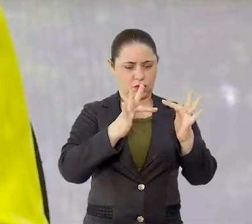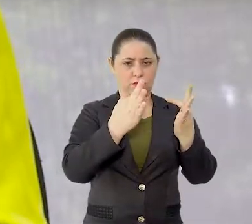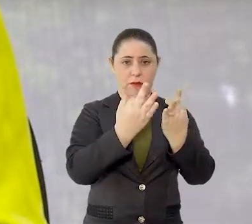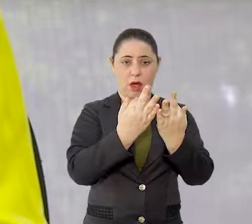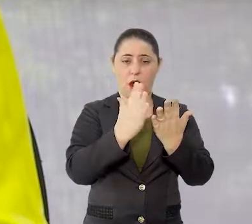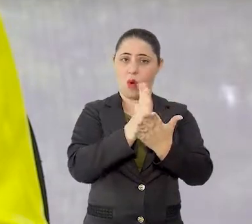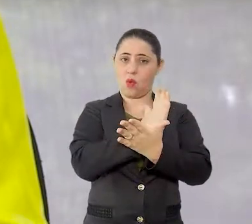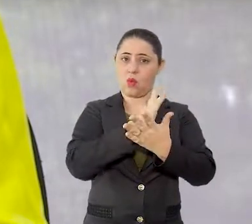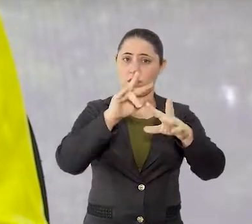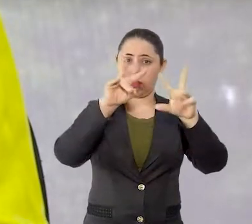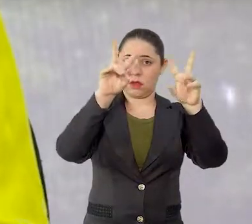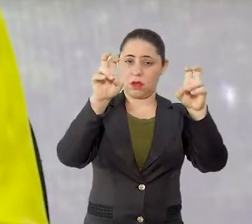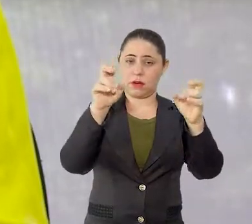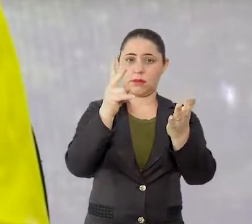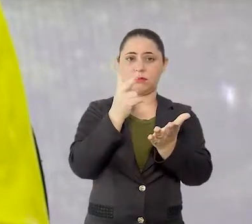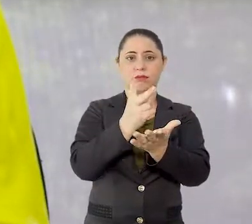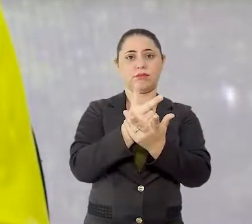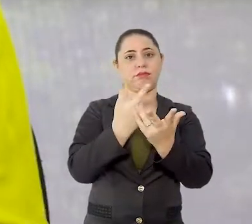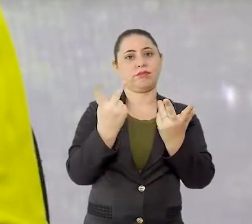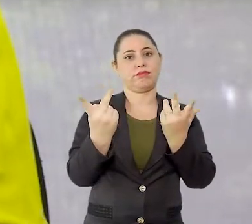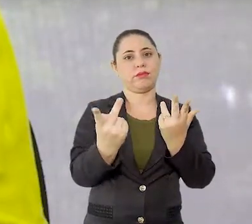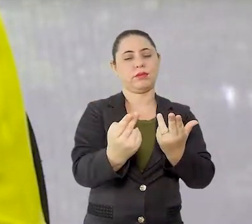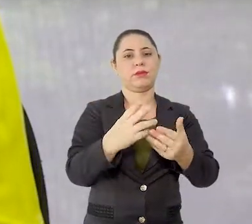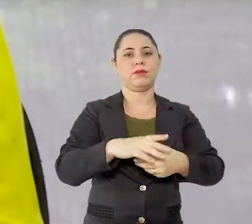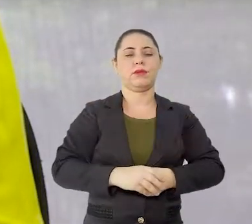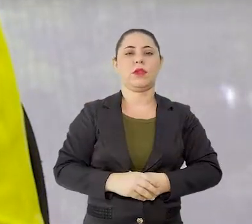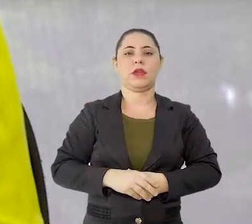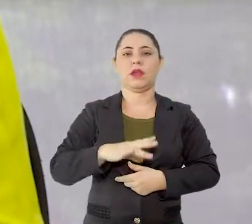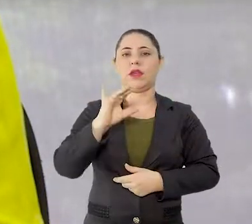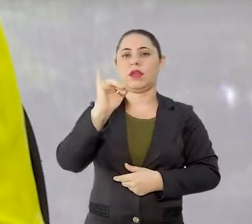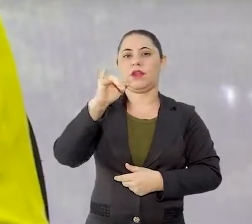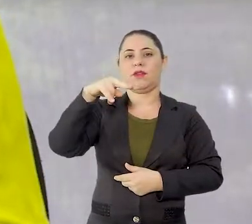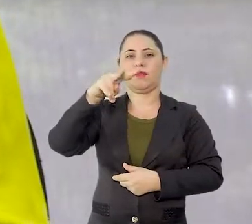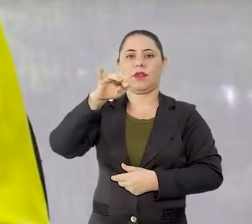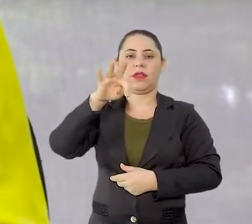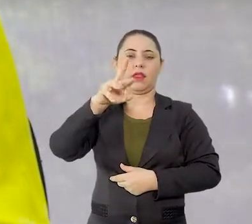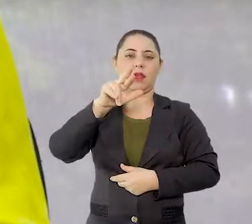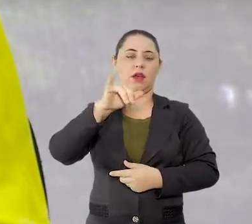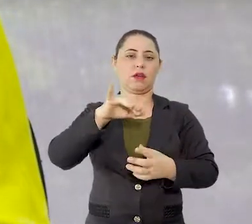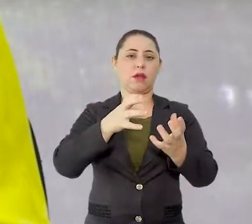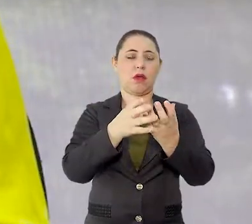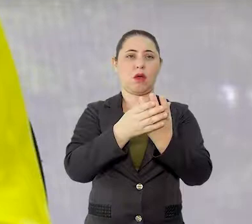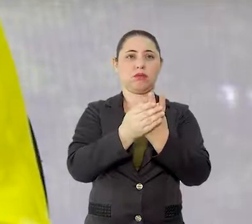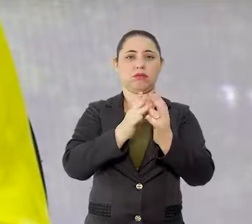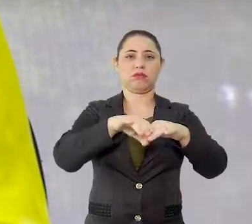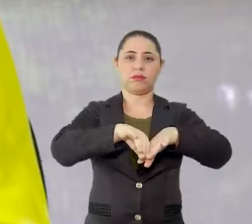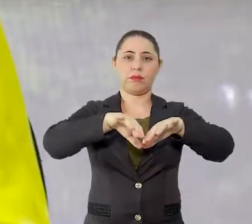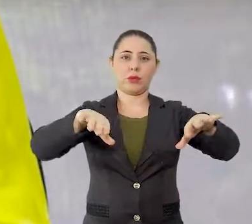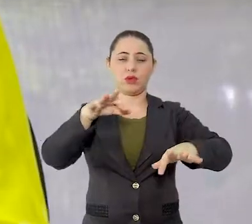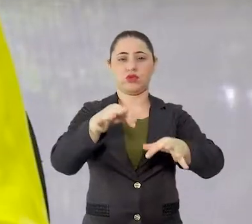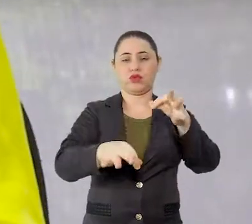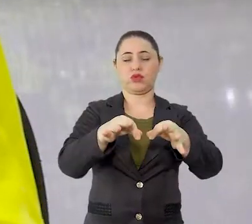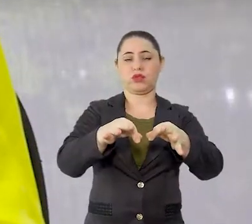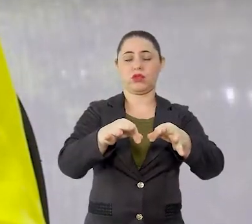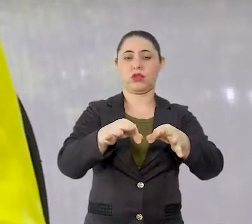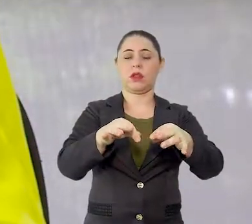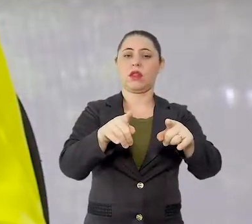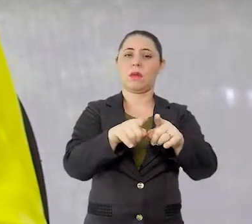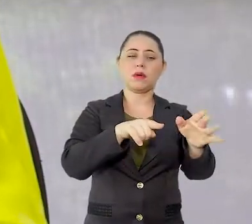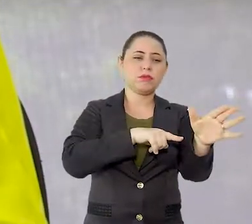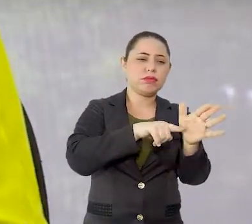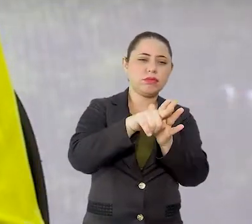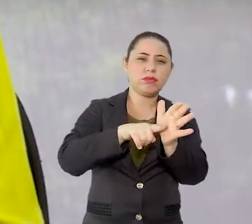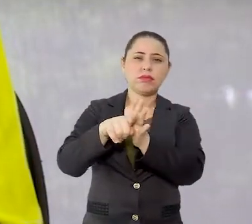No direito de família, alguns temas são recorrentes, como inventários, testamentos, separação